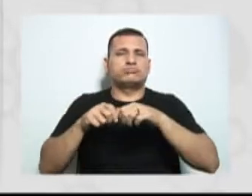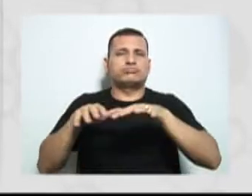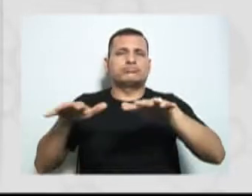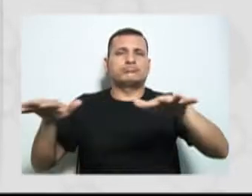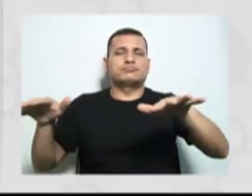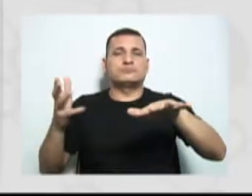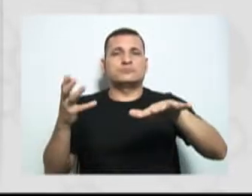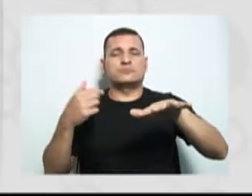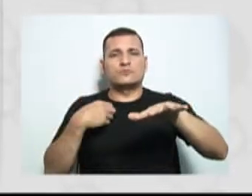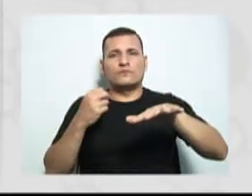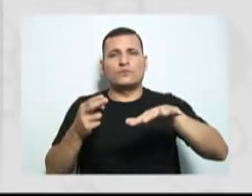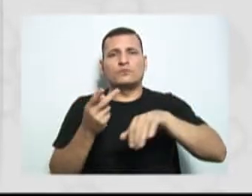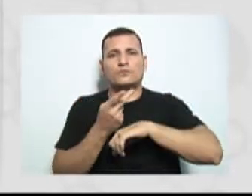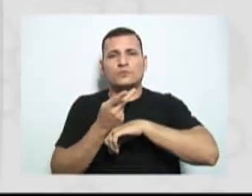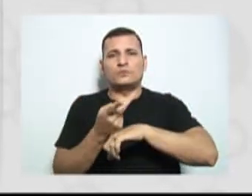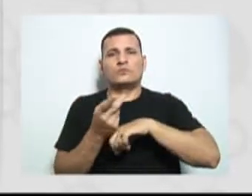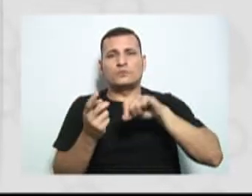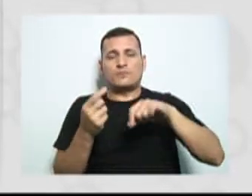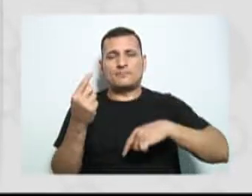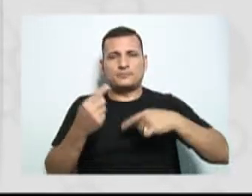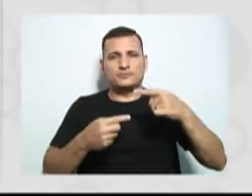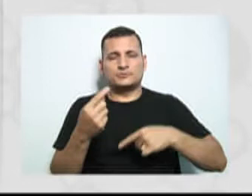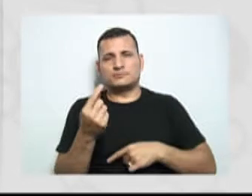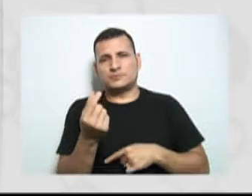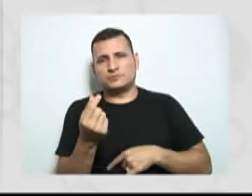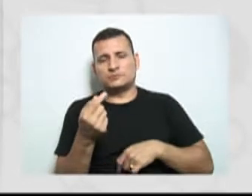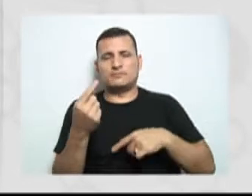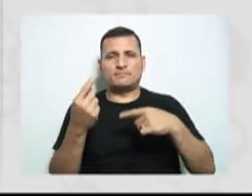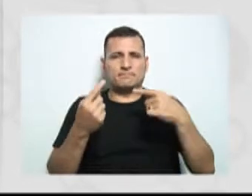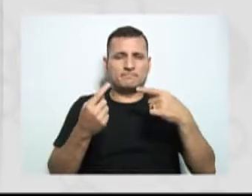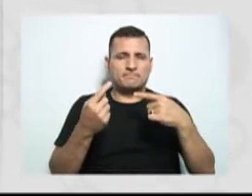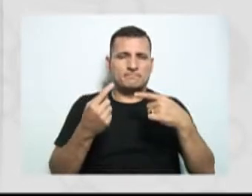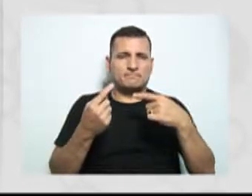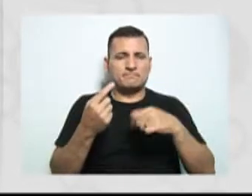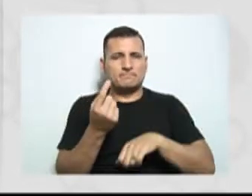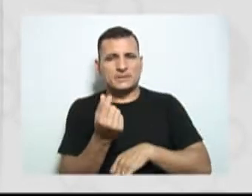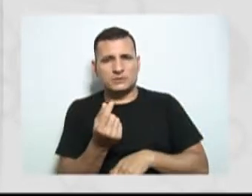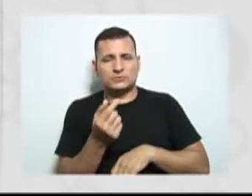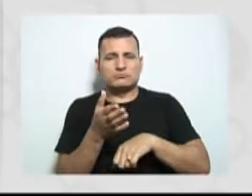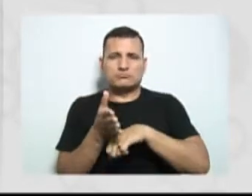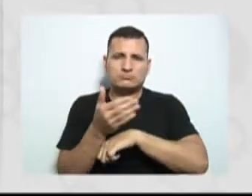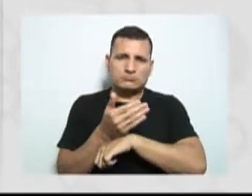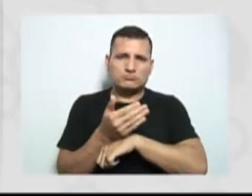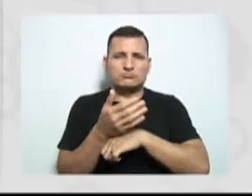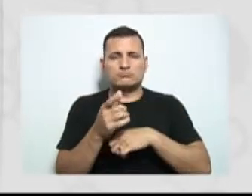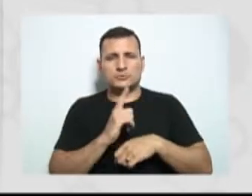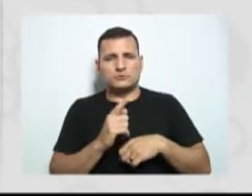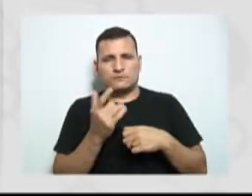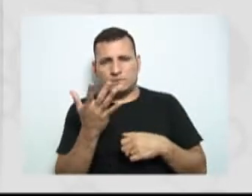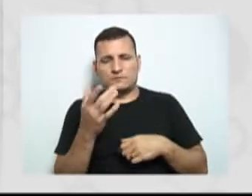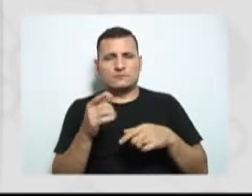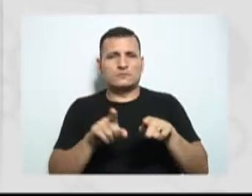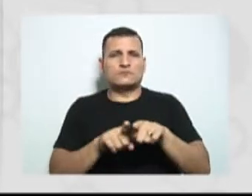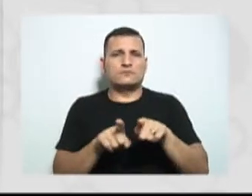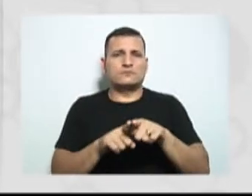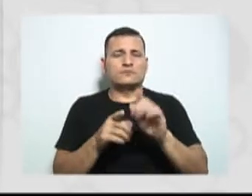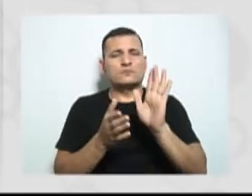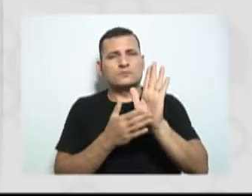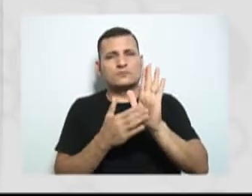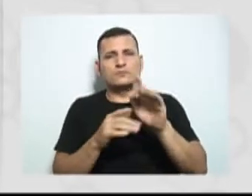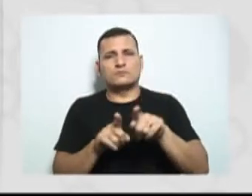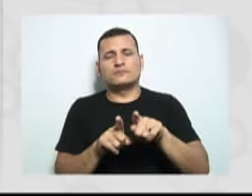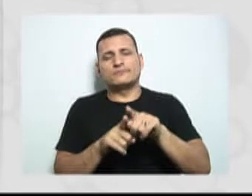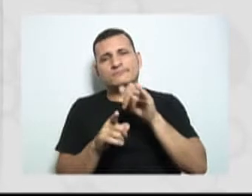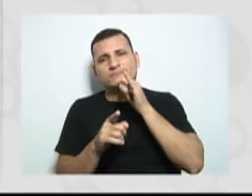vou procurar o quê? Políticas de preço, ou seja, preços acessíveis e campanhas. Vamos fazer metas, vamos dizer que nós temos que vender